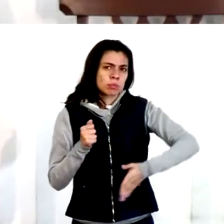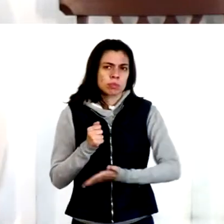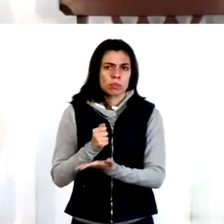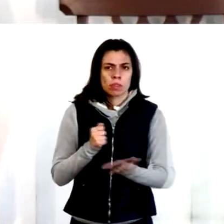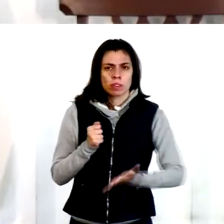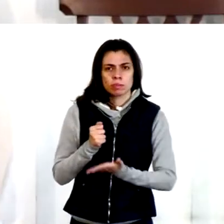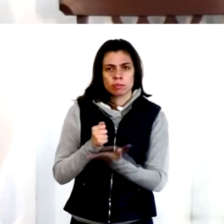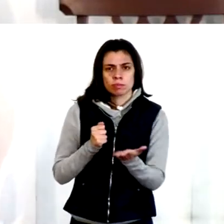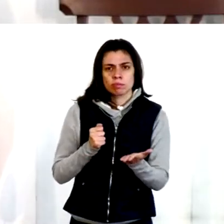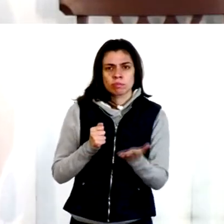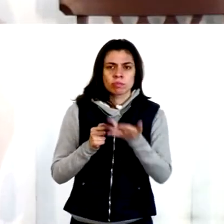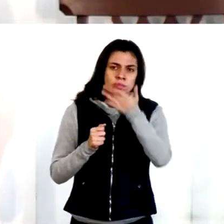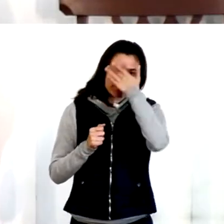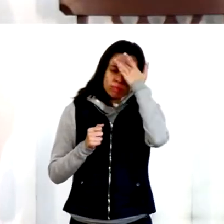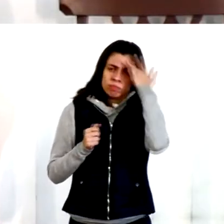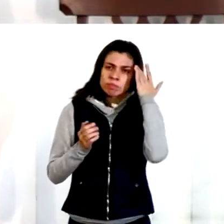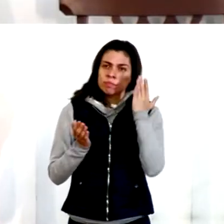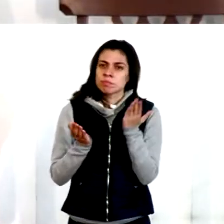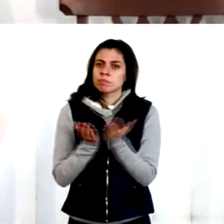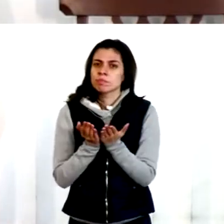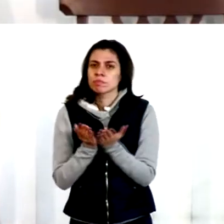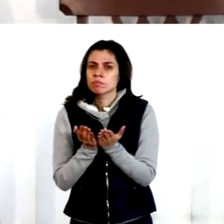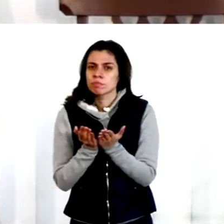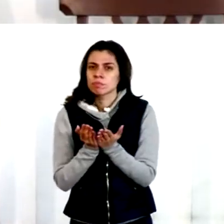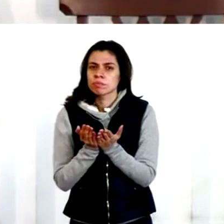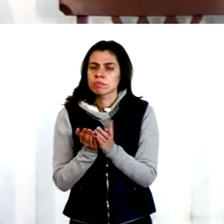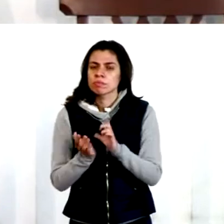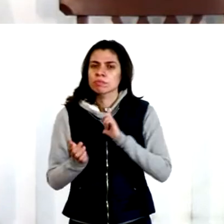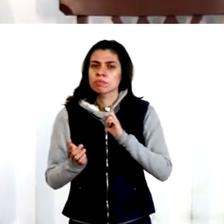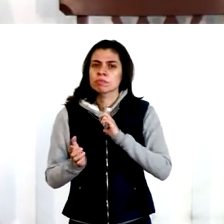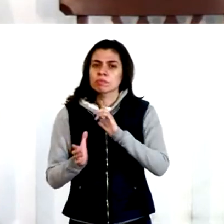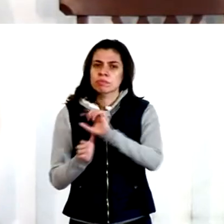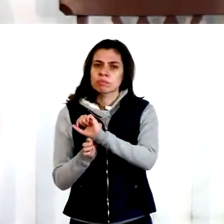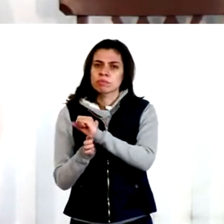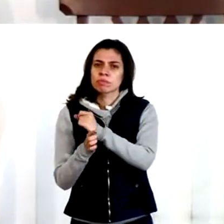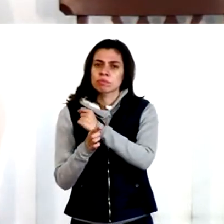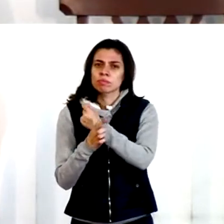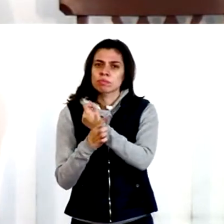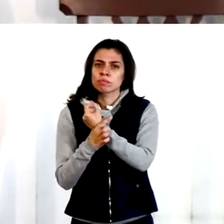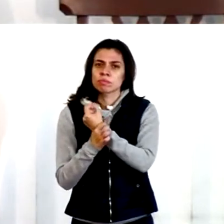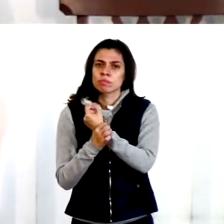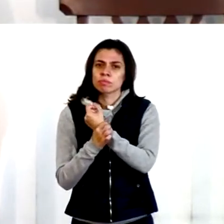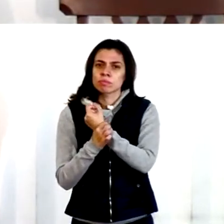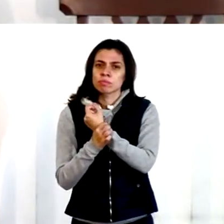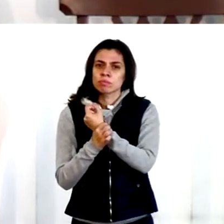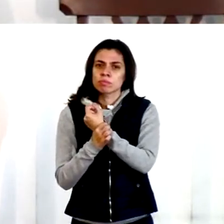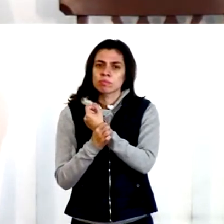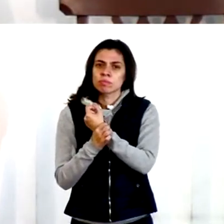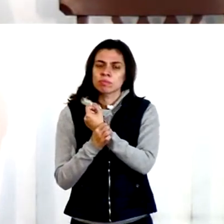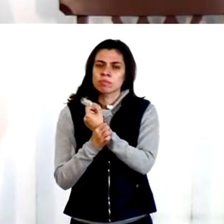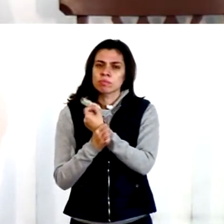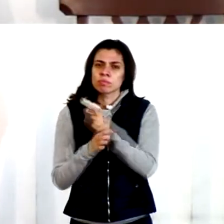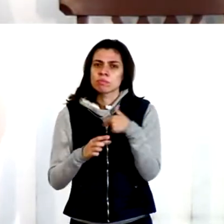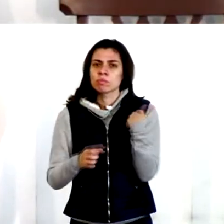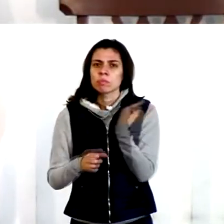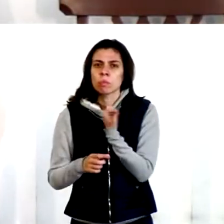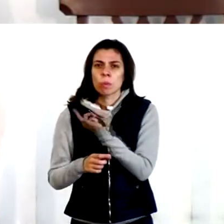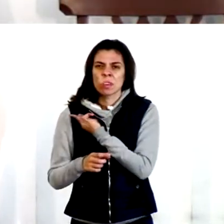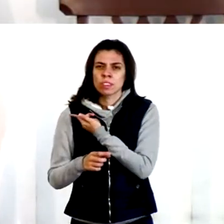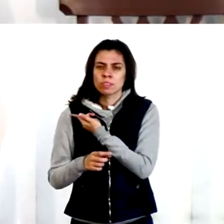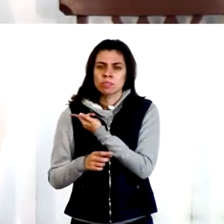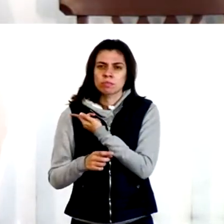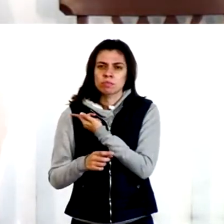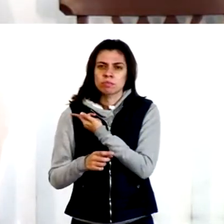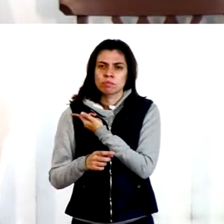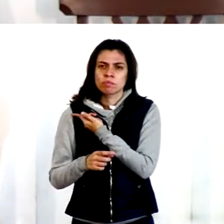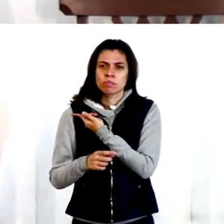têm um privilégio, o privilégio da segurança. Por isso, nos achegar a Ele, estar nele,